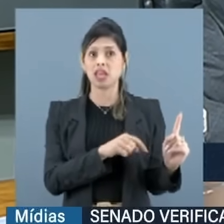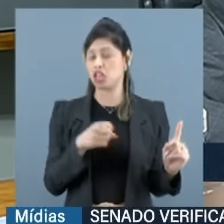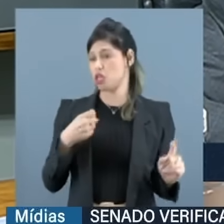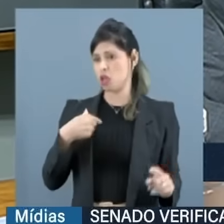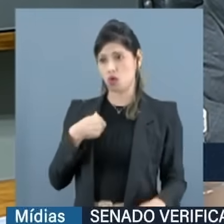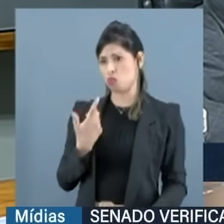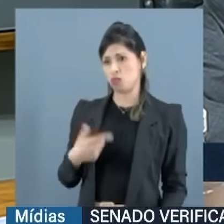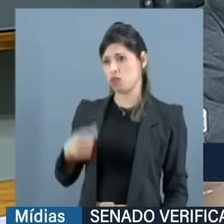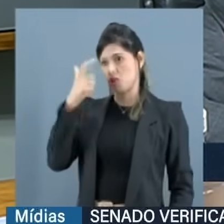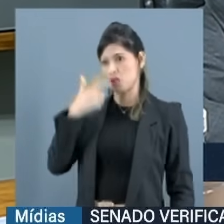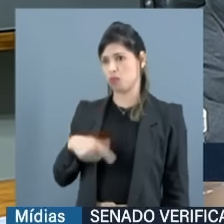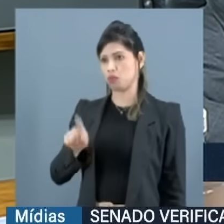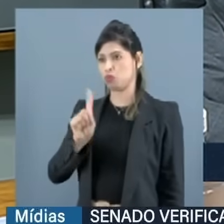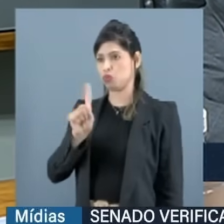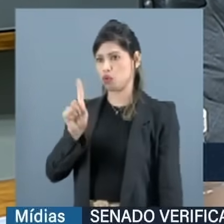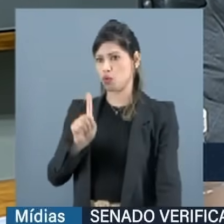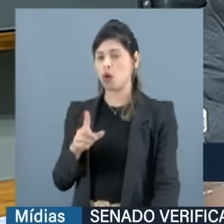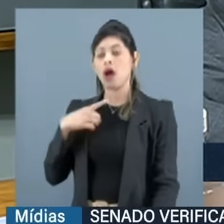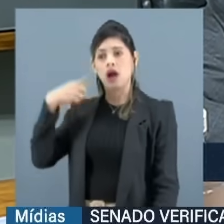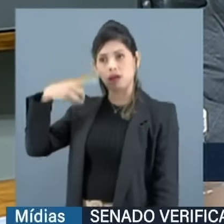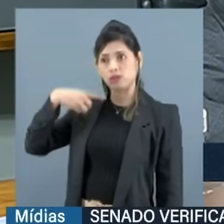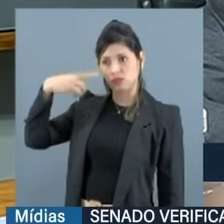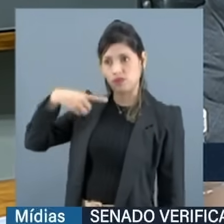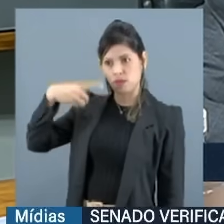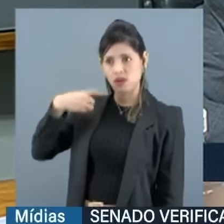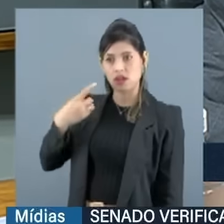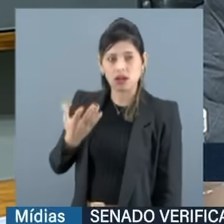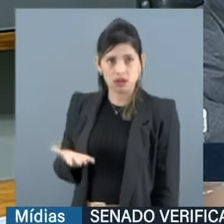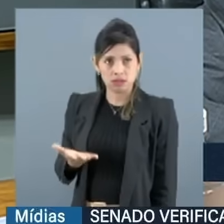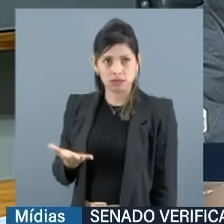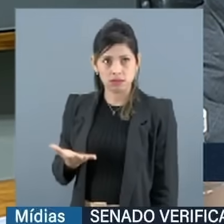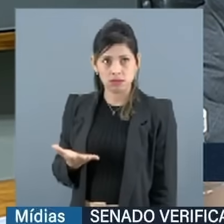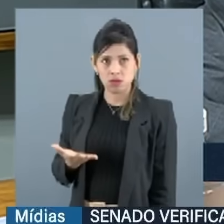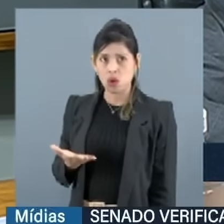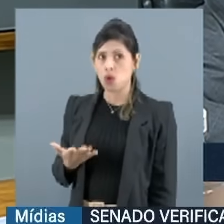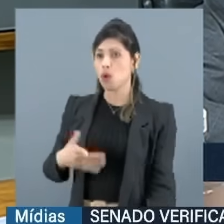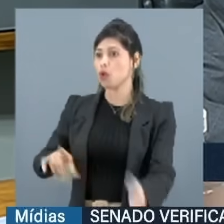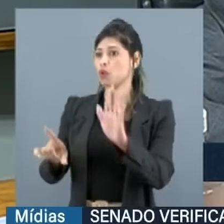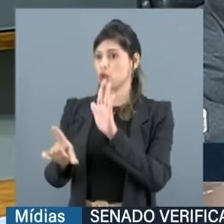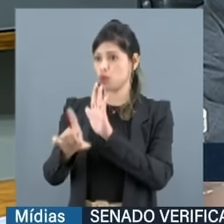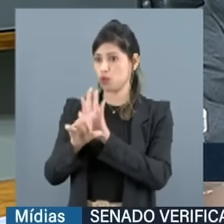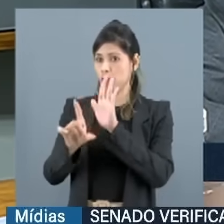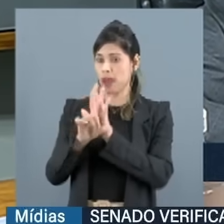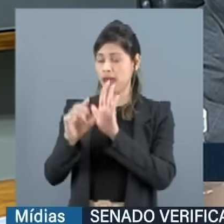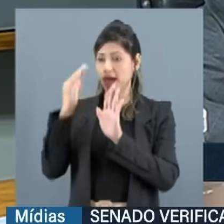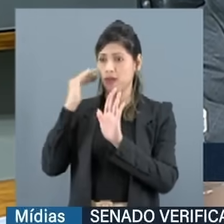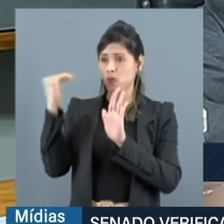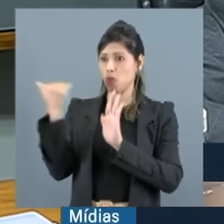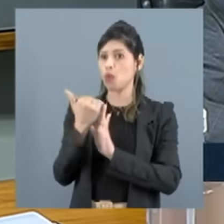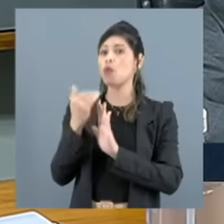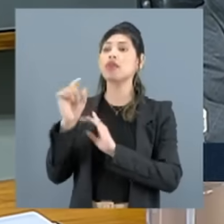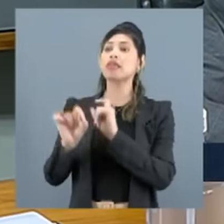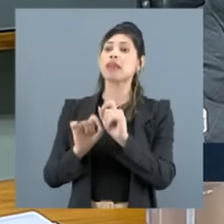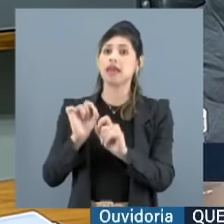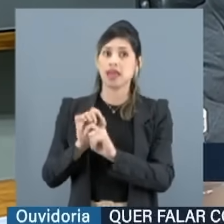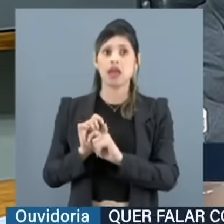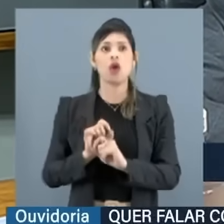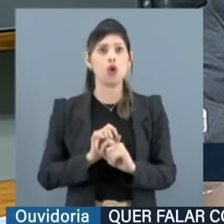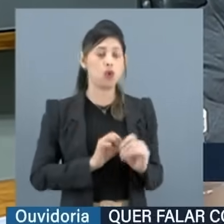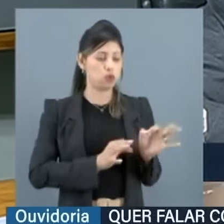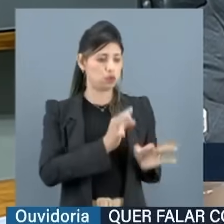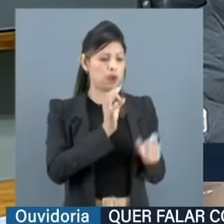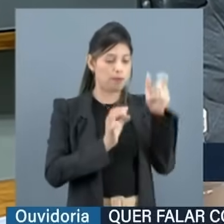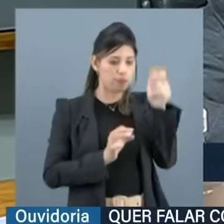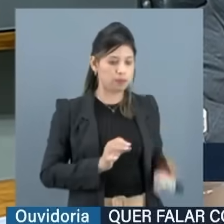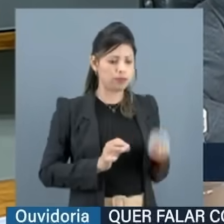mesmos princípios do processo legal, o juiz não pode dialogar com o depoente, com a